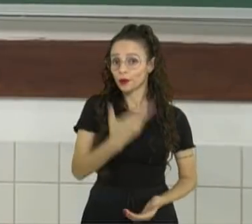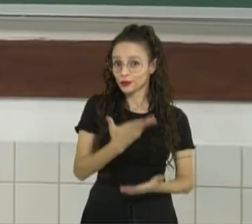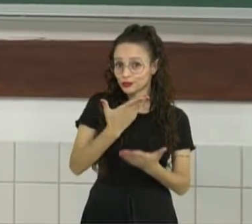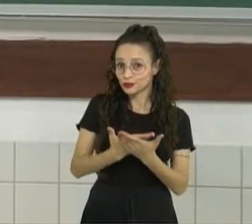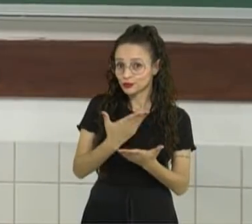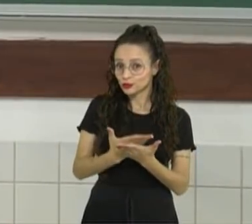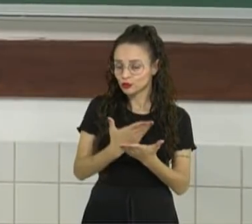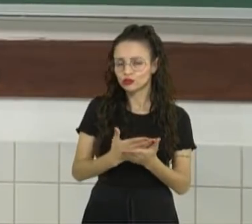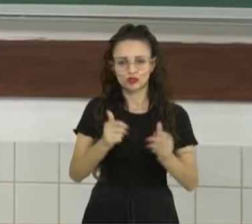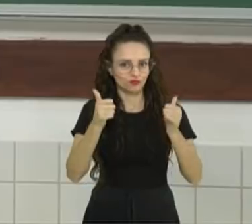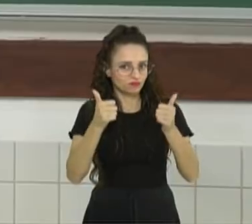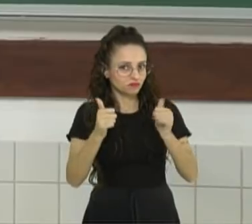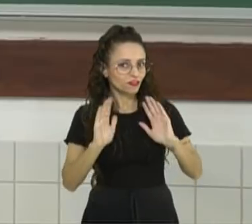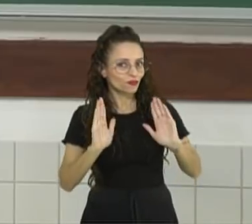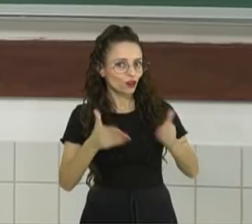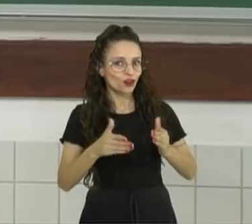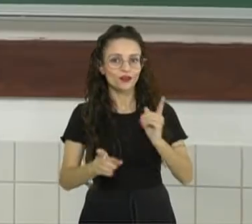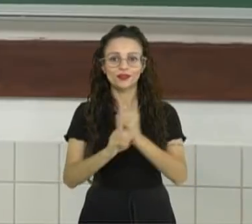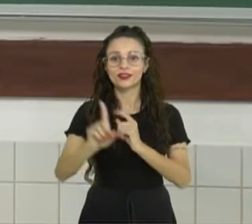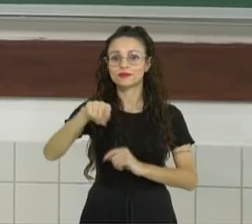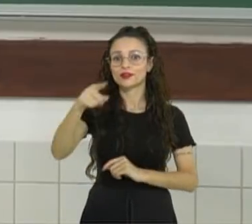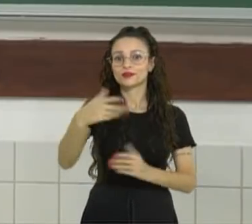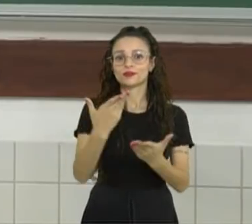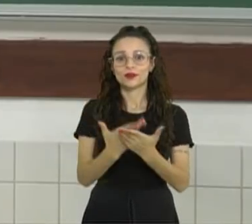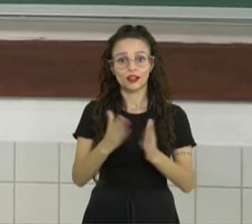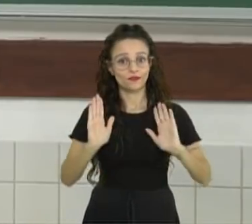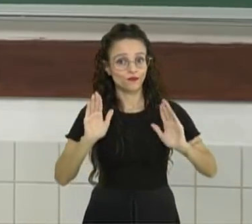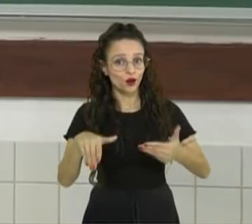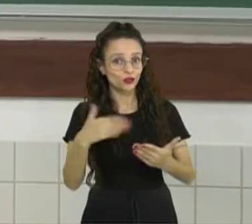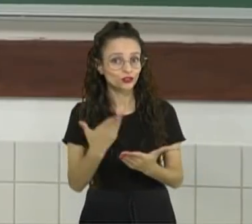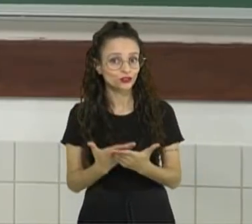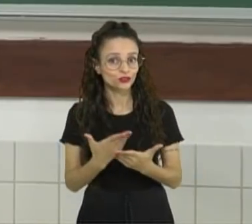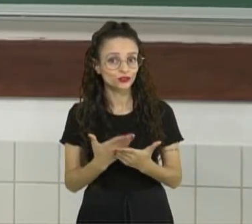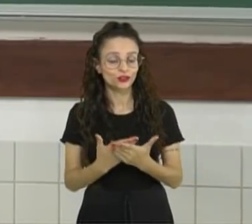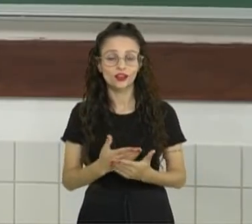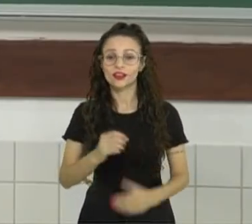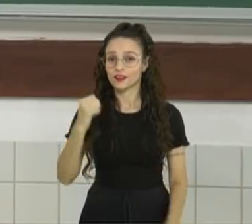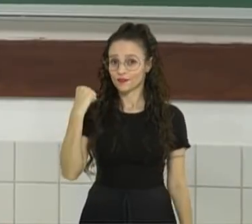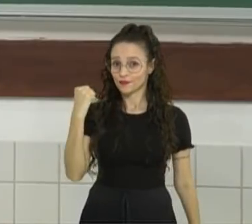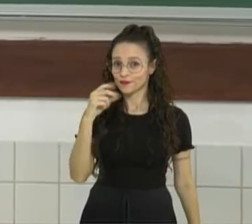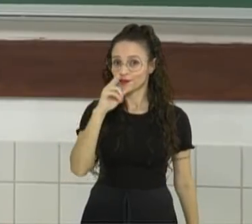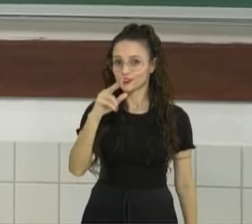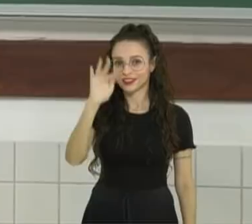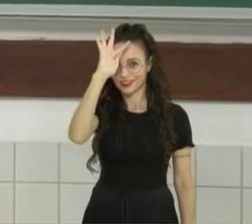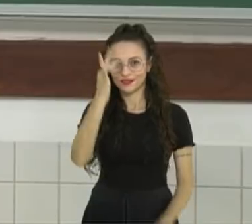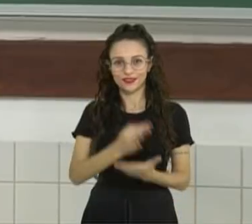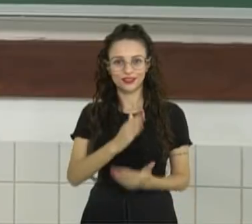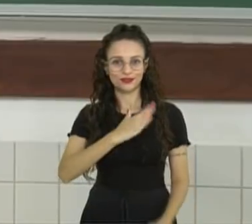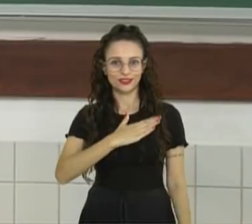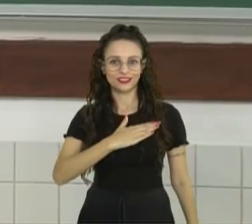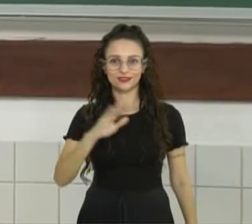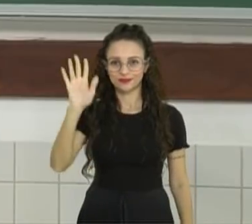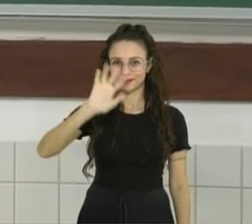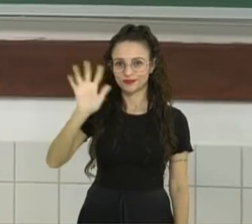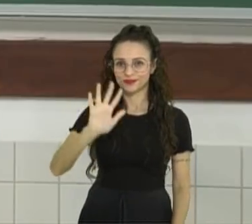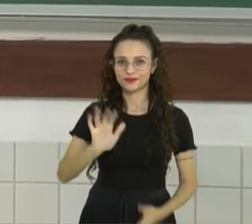estudos, caprichem aí. Se encontramos nas próximas aulas. Foco nos estudos, força, fé no coração. Valeu!